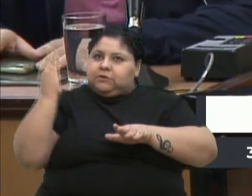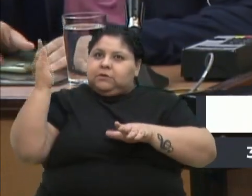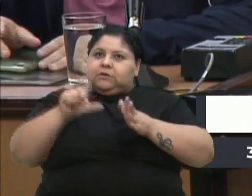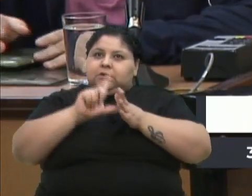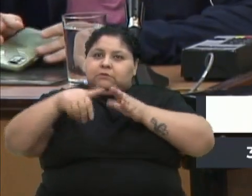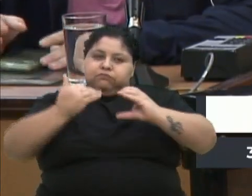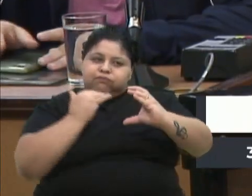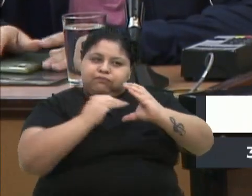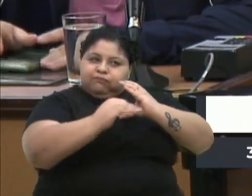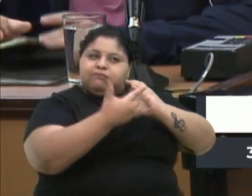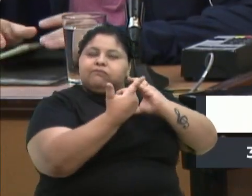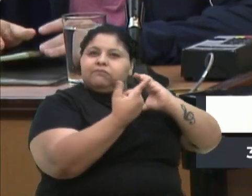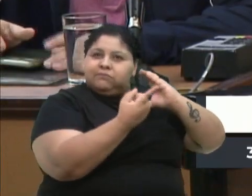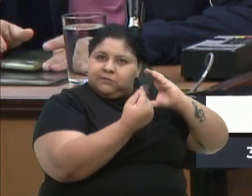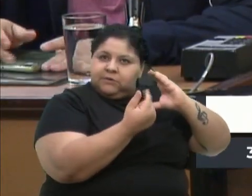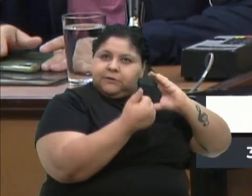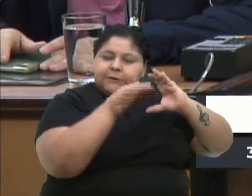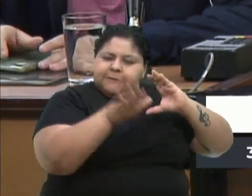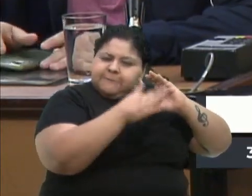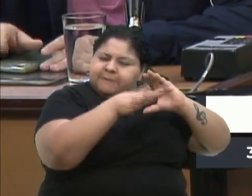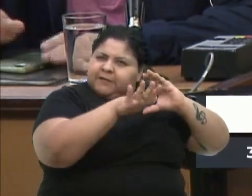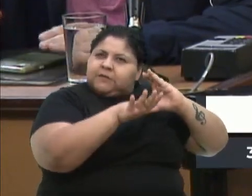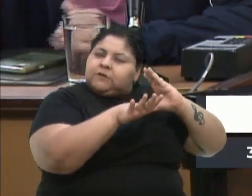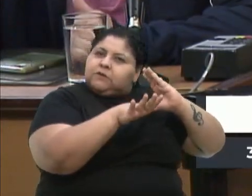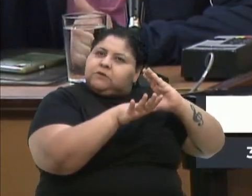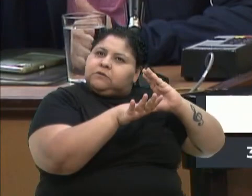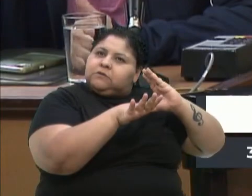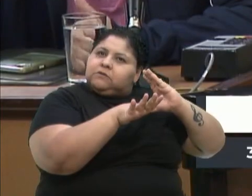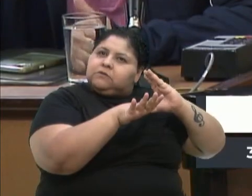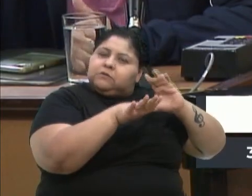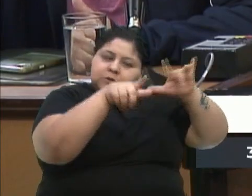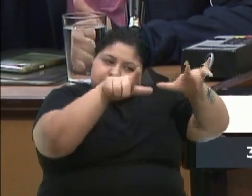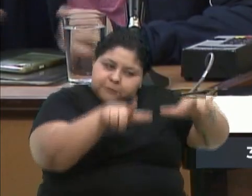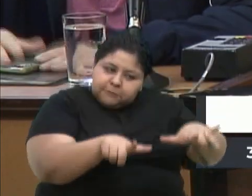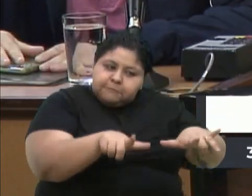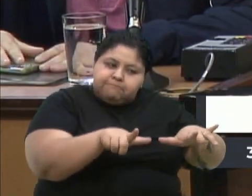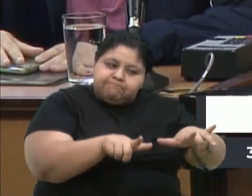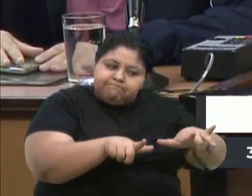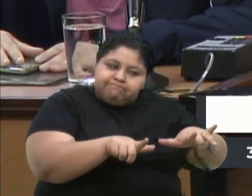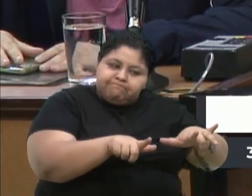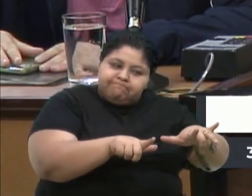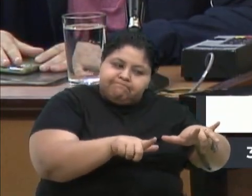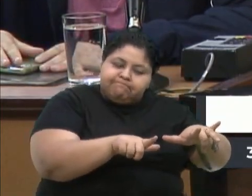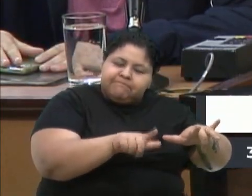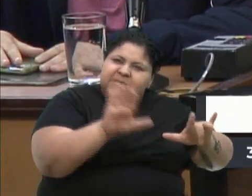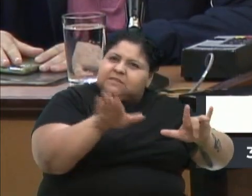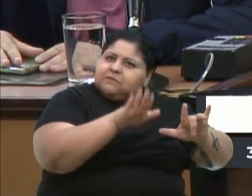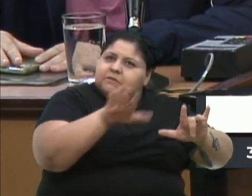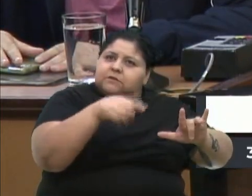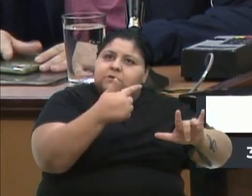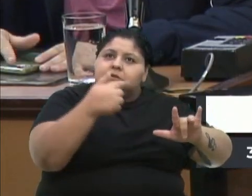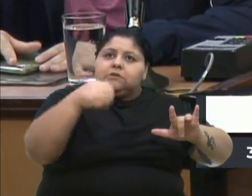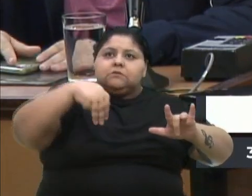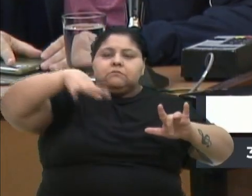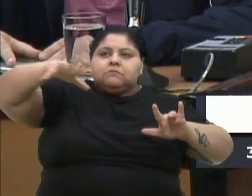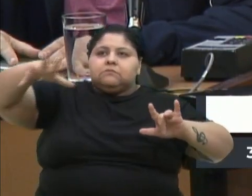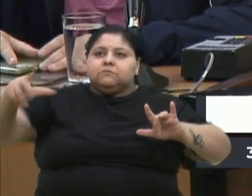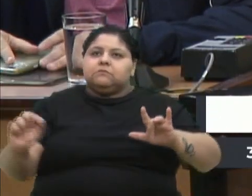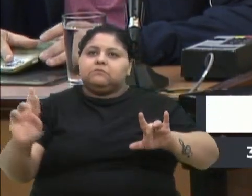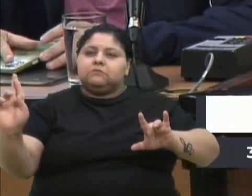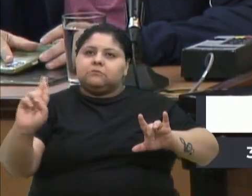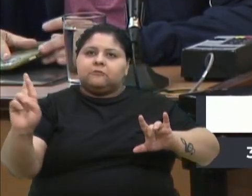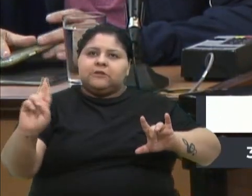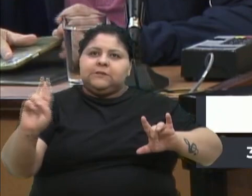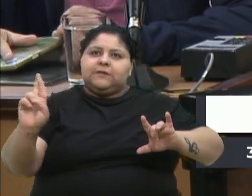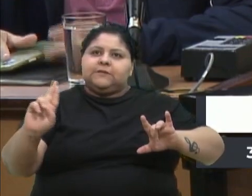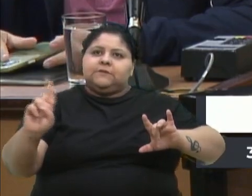uma verba que fica em torno aqui para o posto policial de Caxias do Sul, em torno de 7 milhões de reais. É esse o aporte e esse